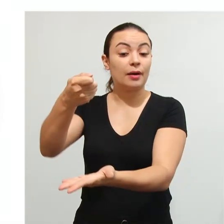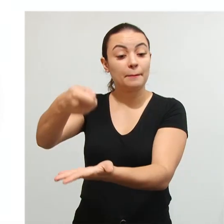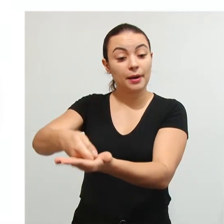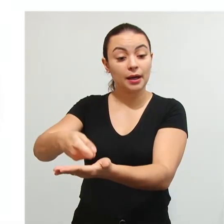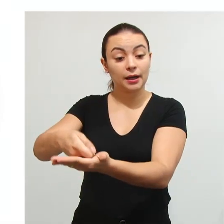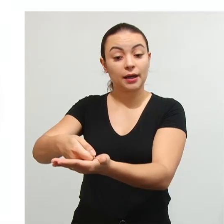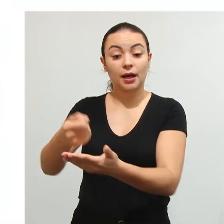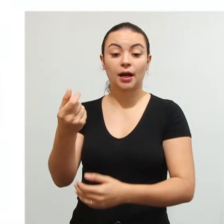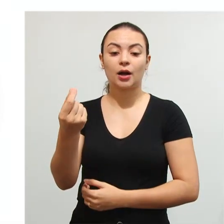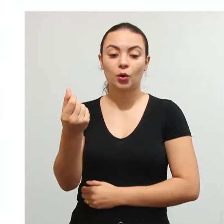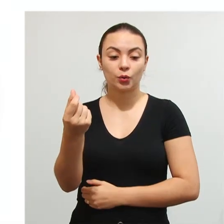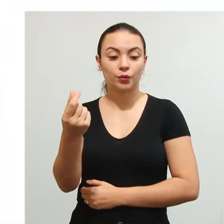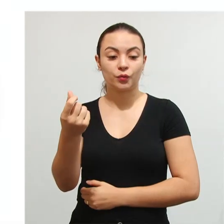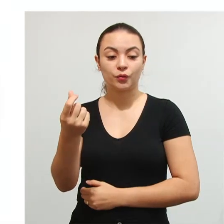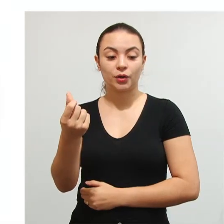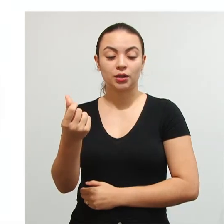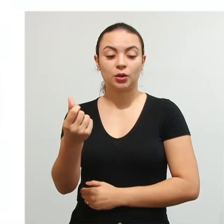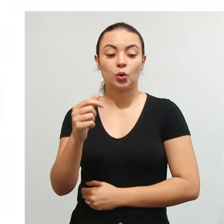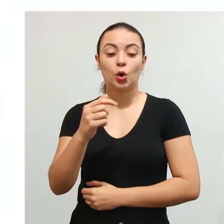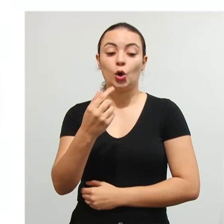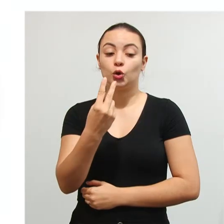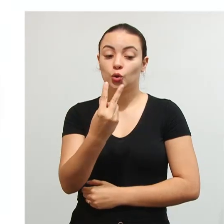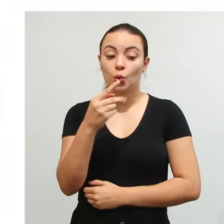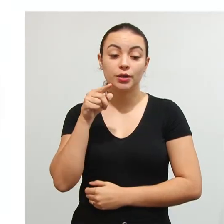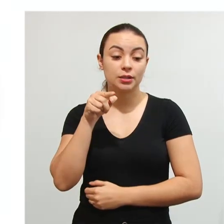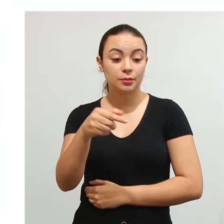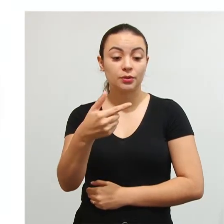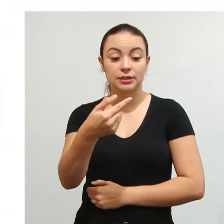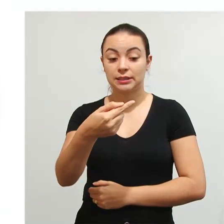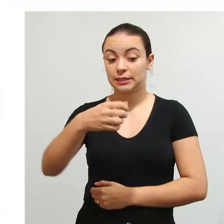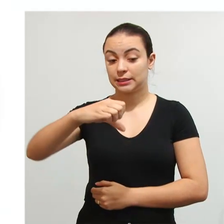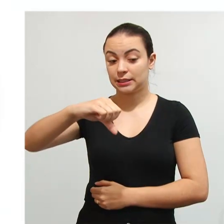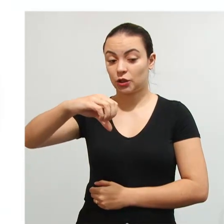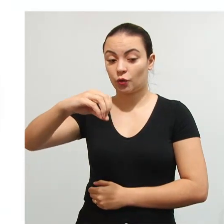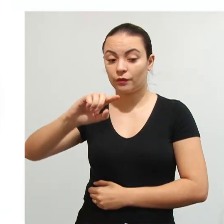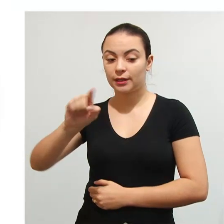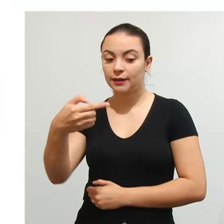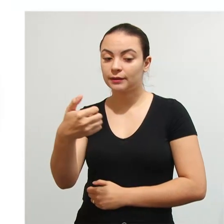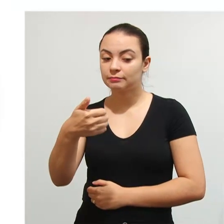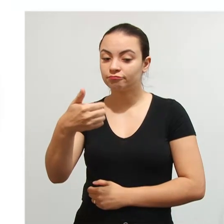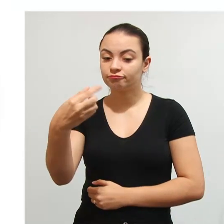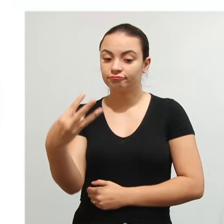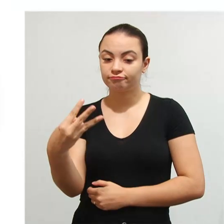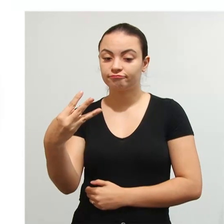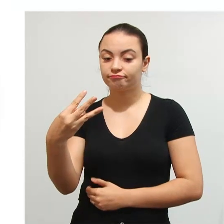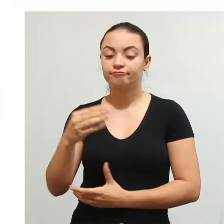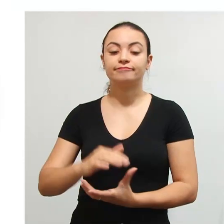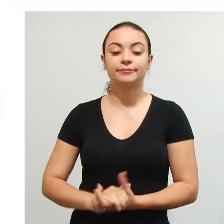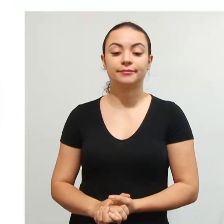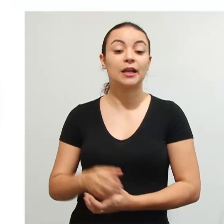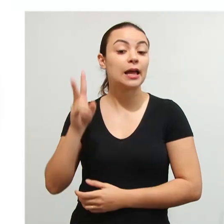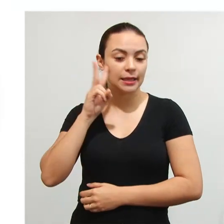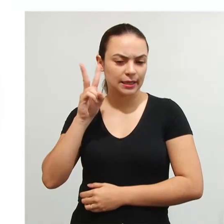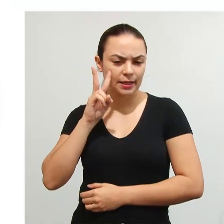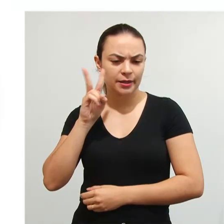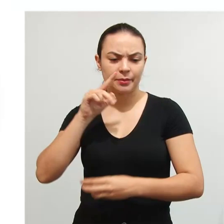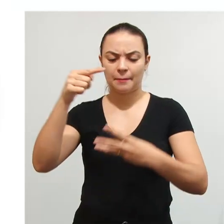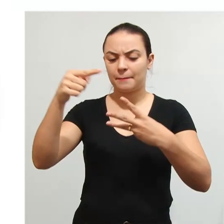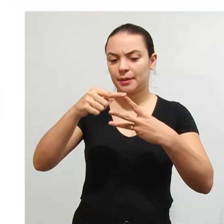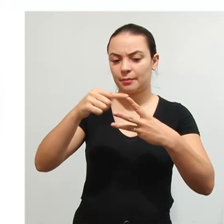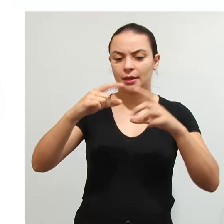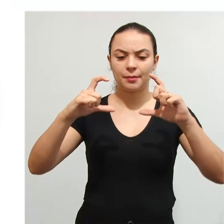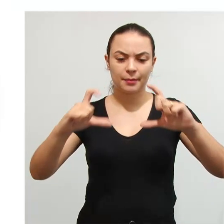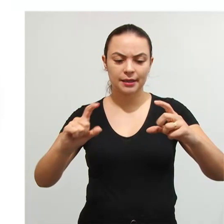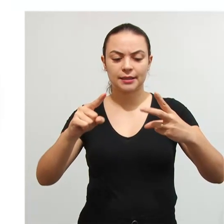2.790 e 13 lembra de seguir os passos primeiro depois potência depois